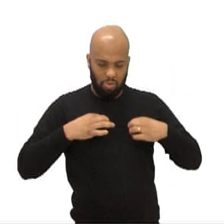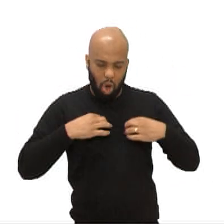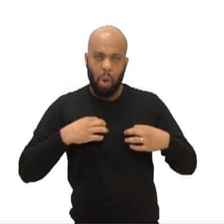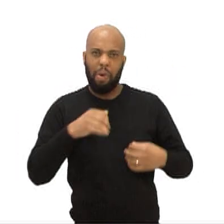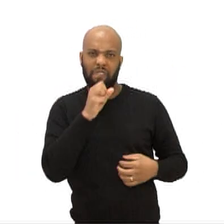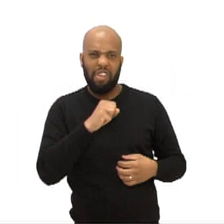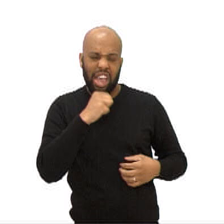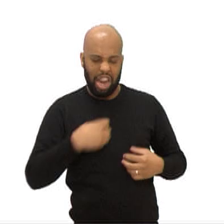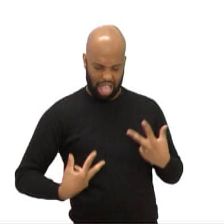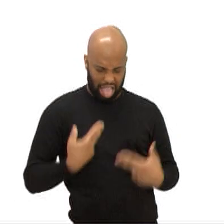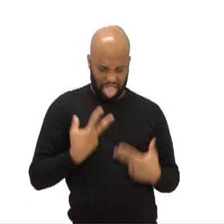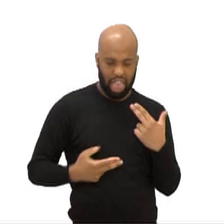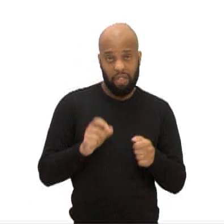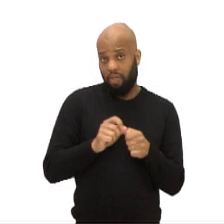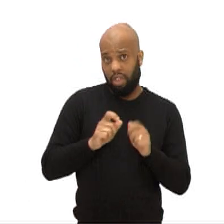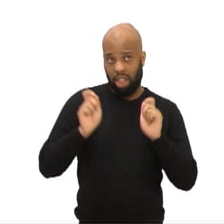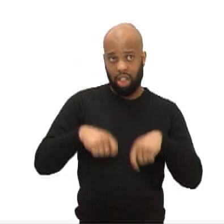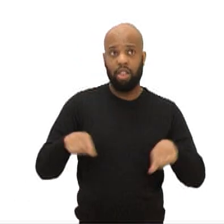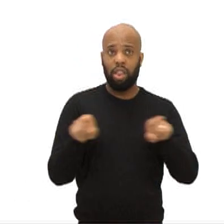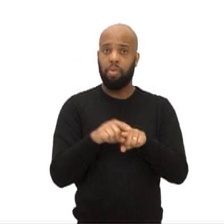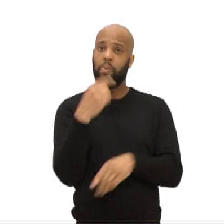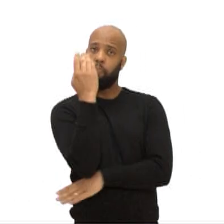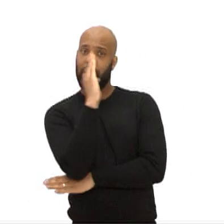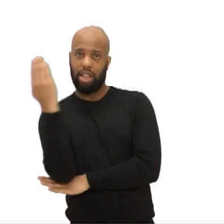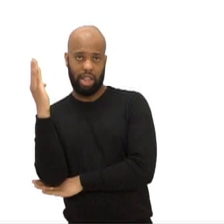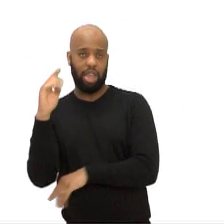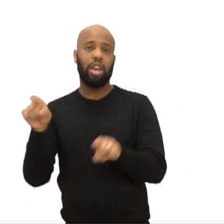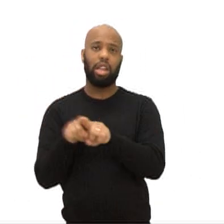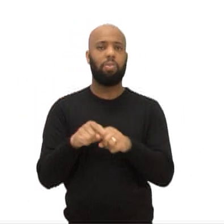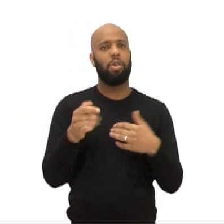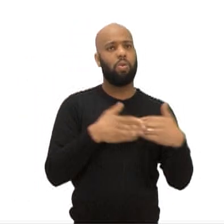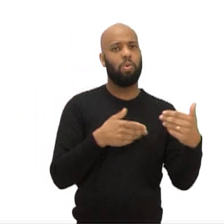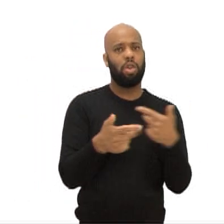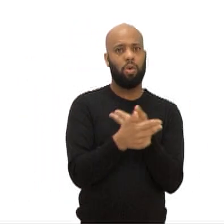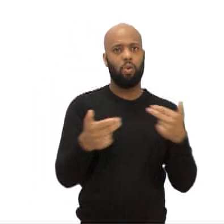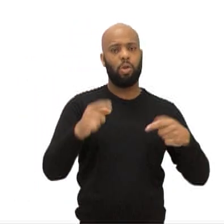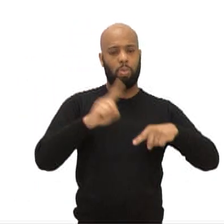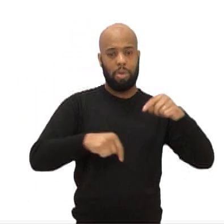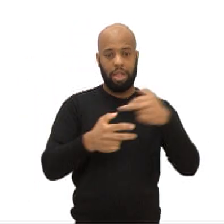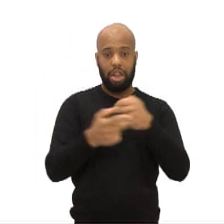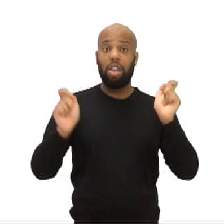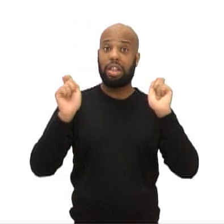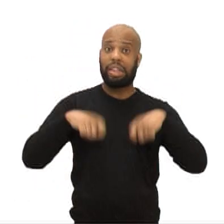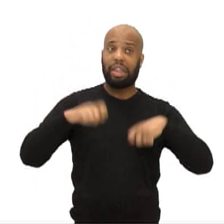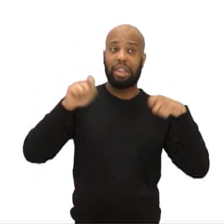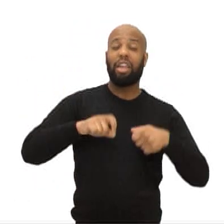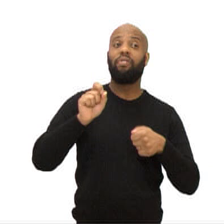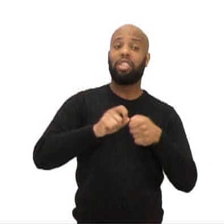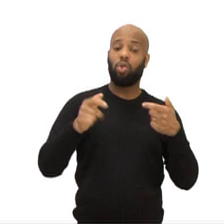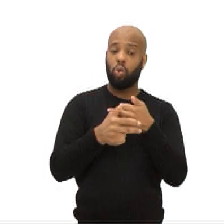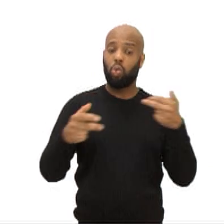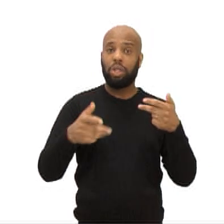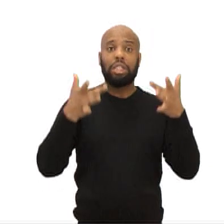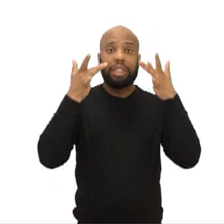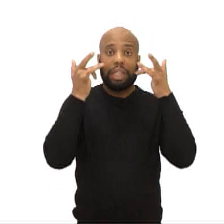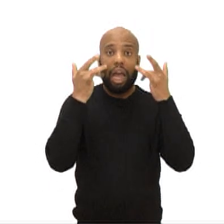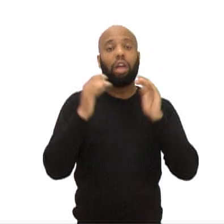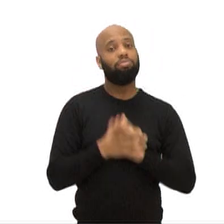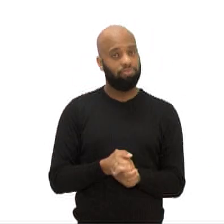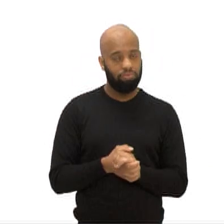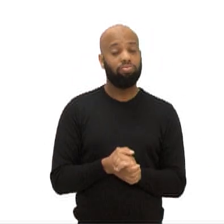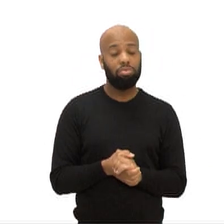e vai fazendo para eles ficarem coloridos, madeira ou qualquer outro material, e permite representar obras de teatro,